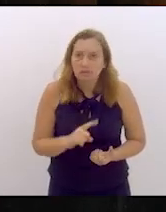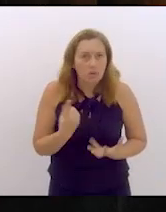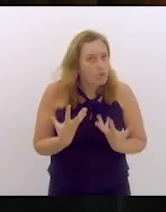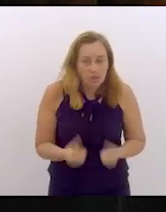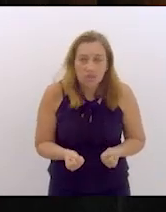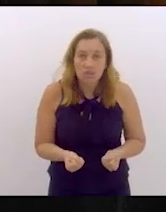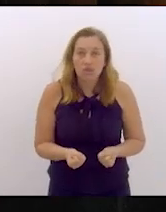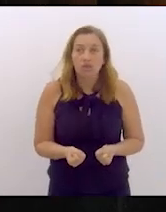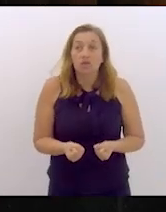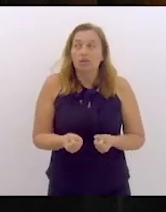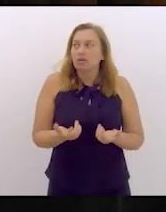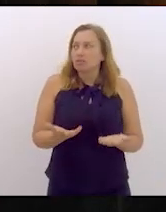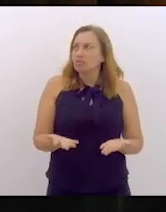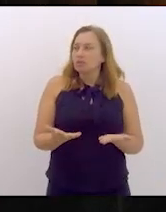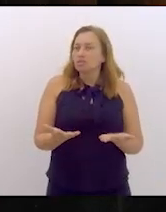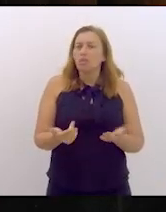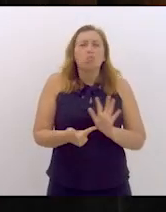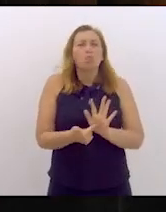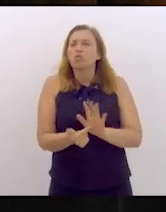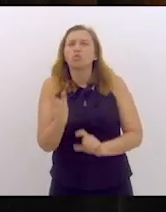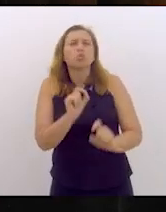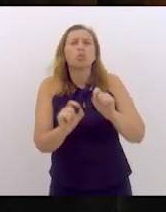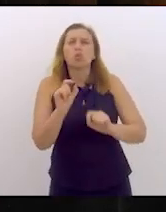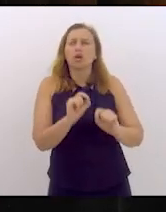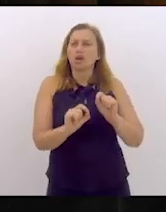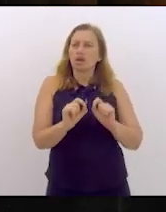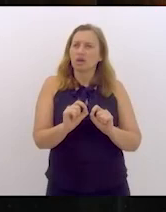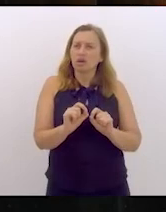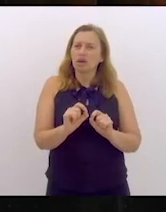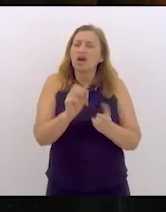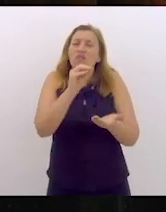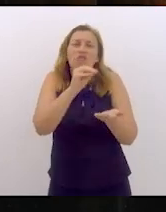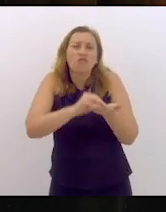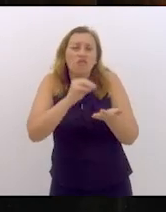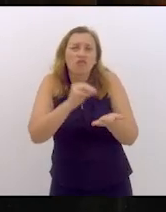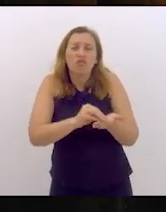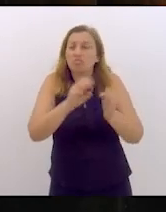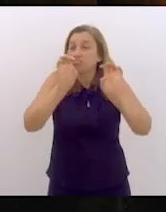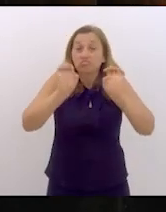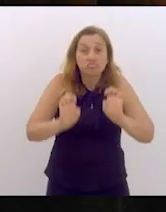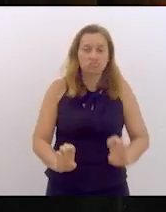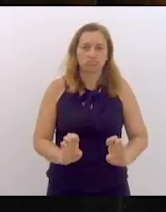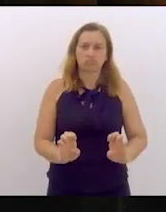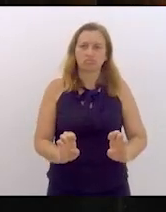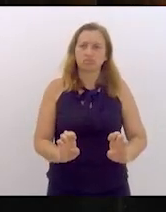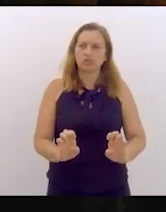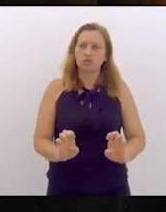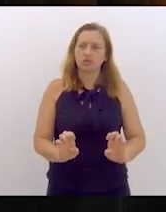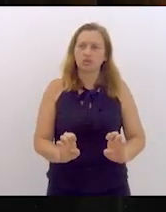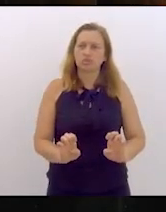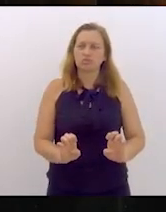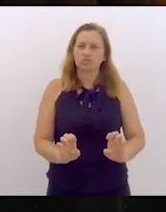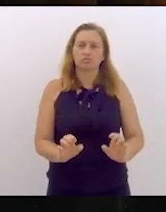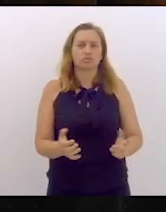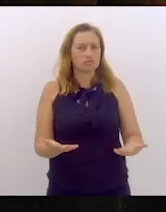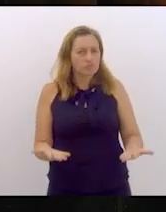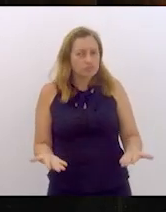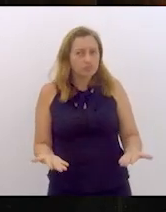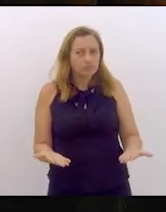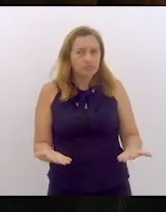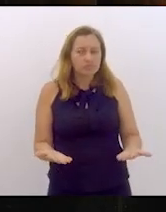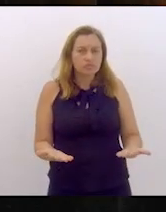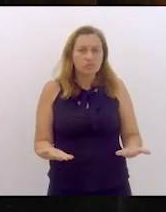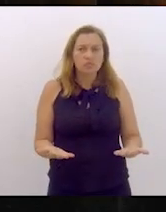inaceitável Isso demonstra uma falta de ética sem precedente